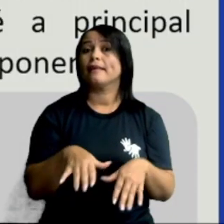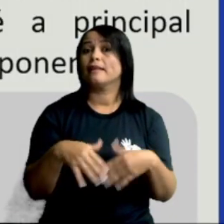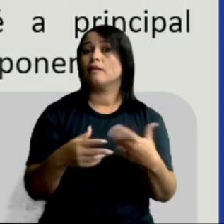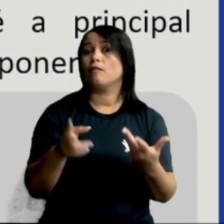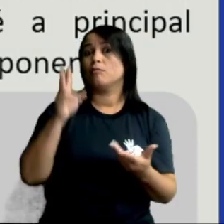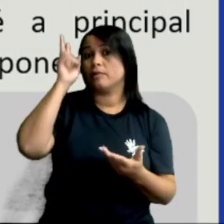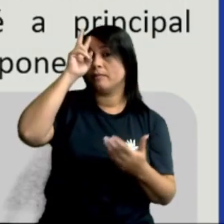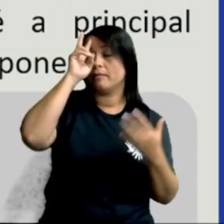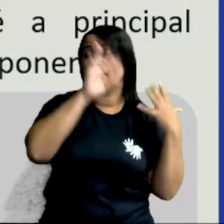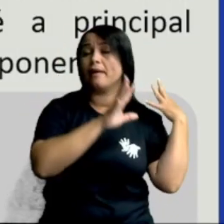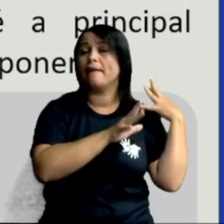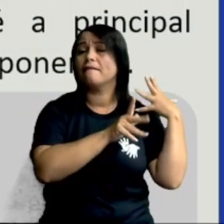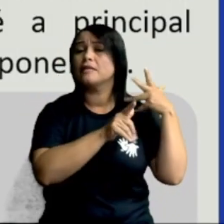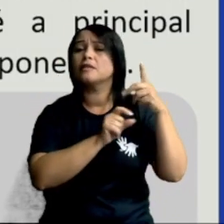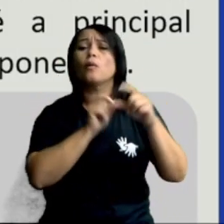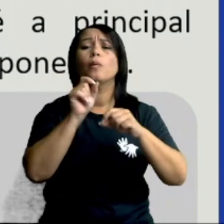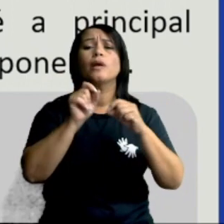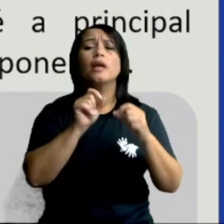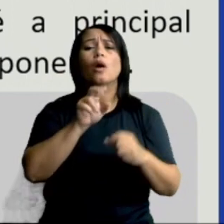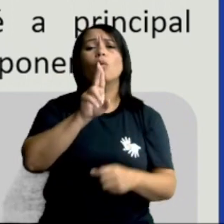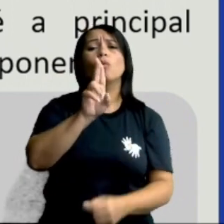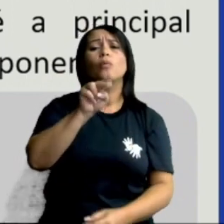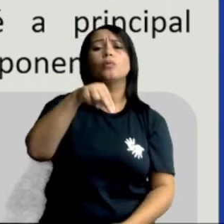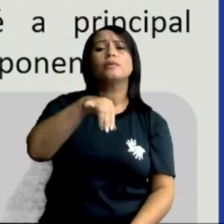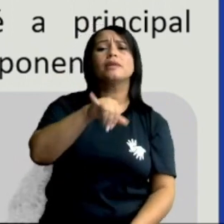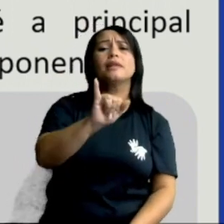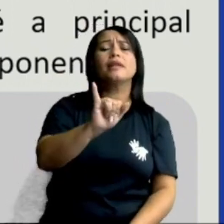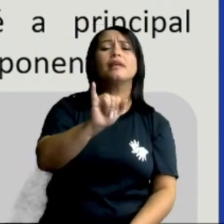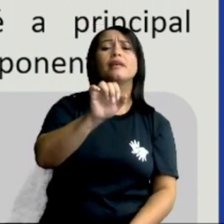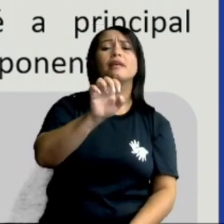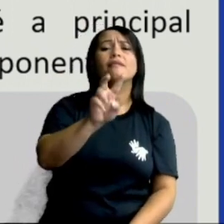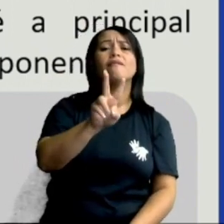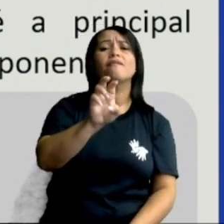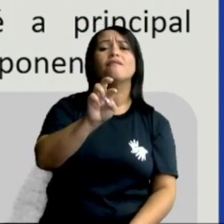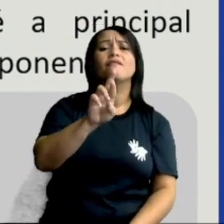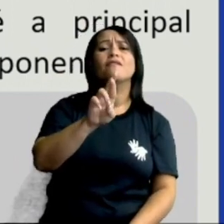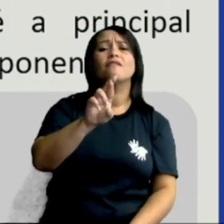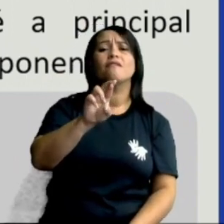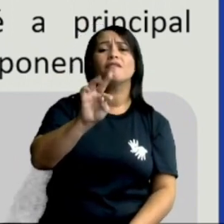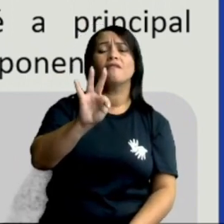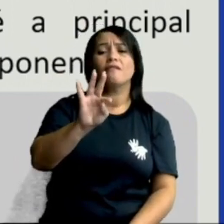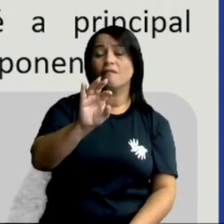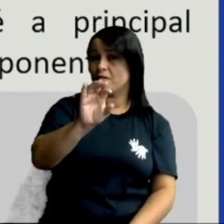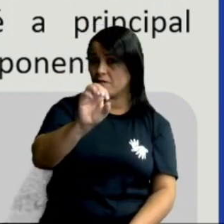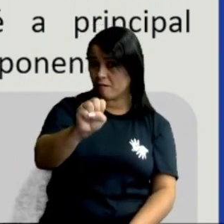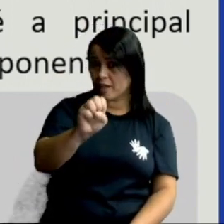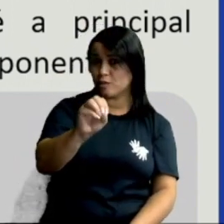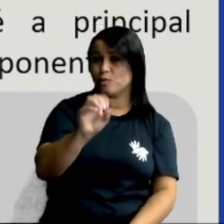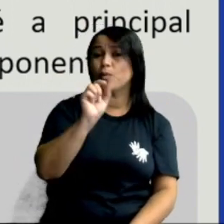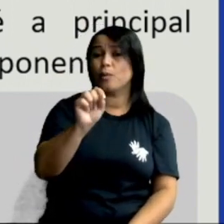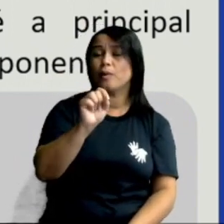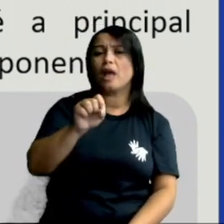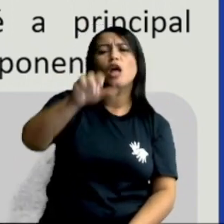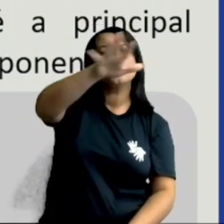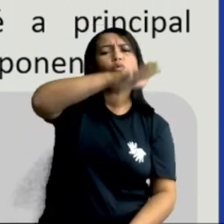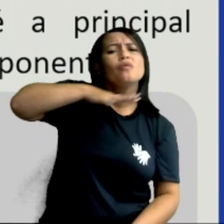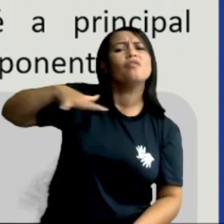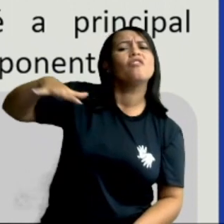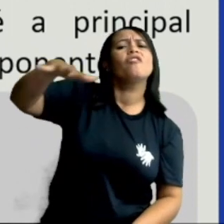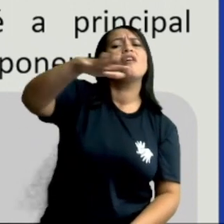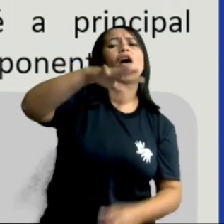Vamos revisar agora o que é o universo. Do latim, a palavra universo significa